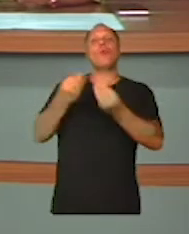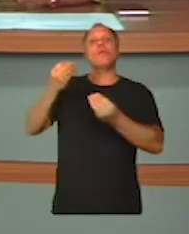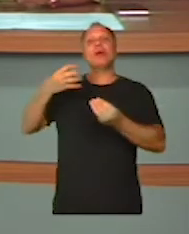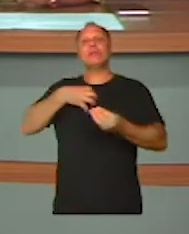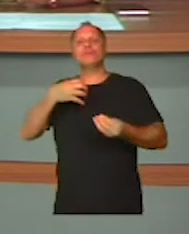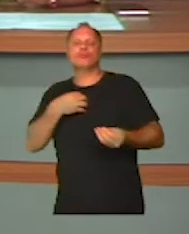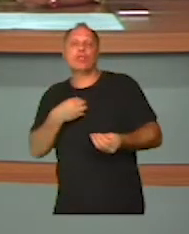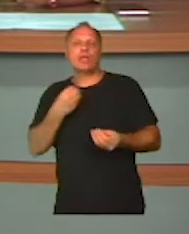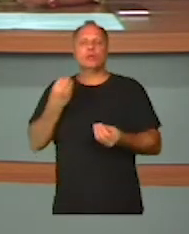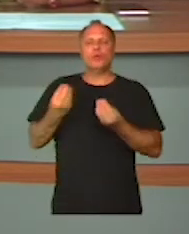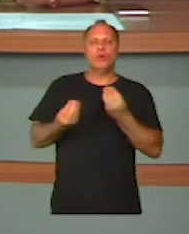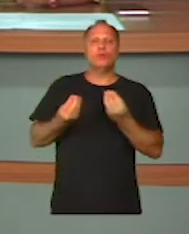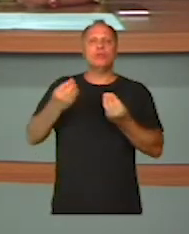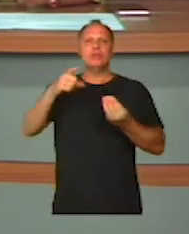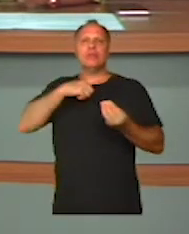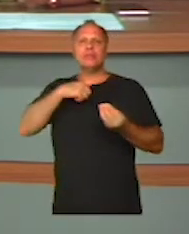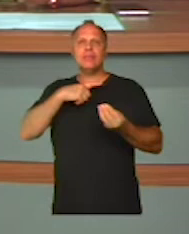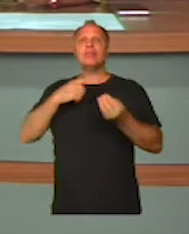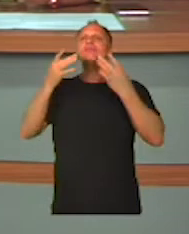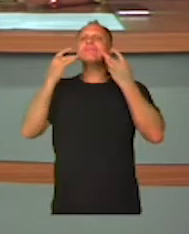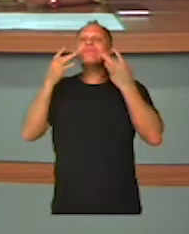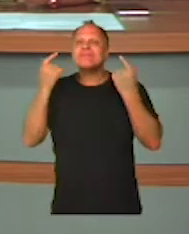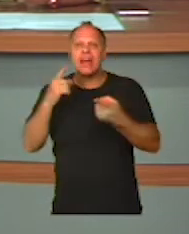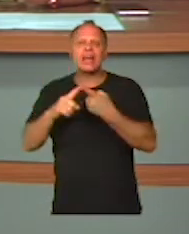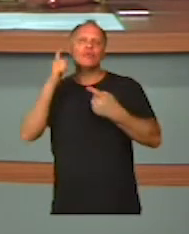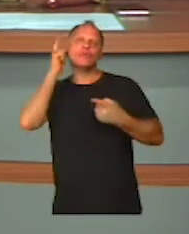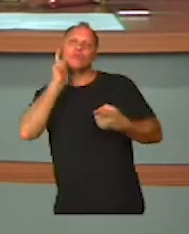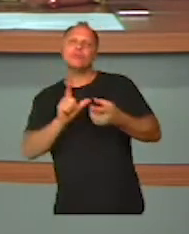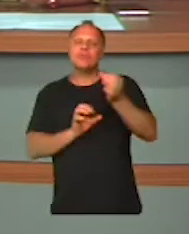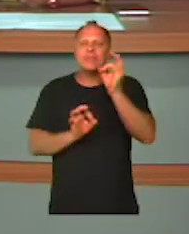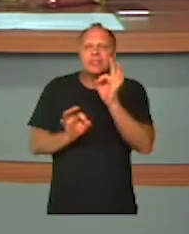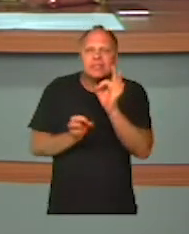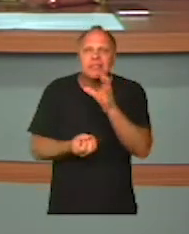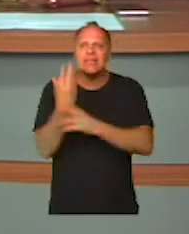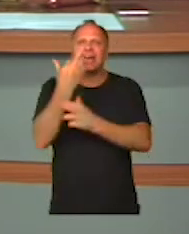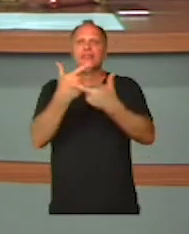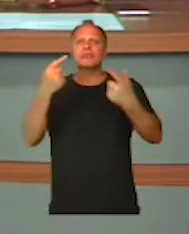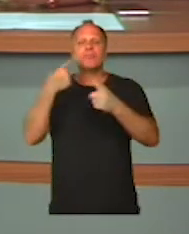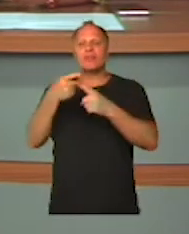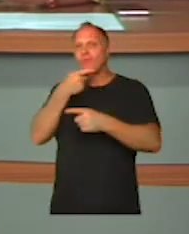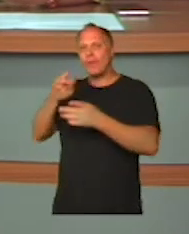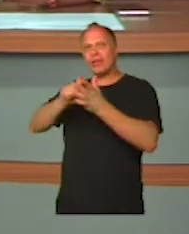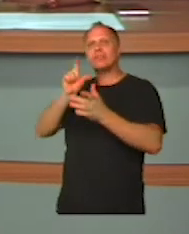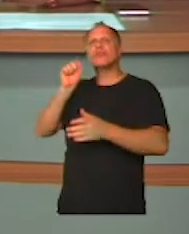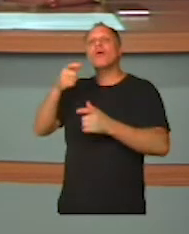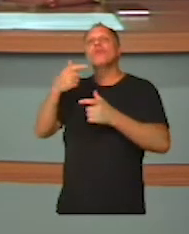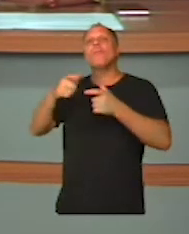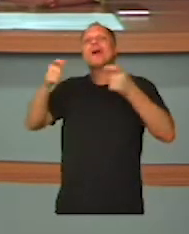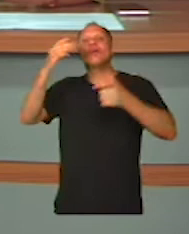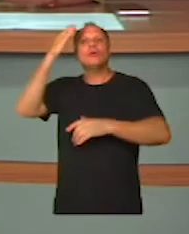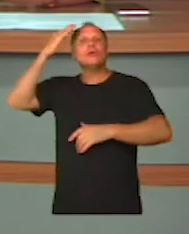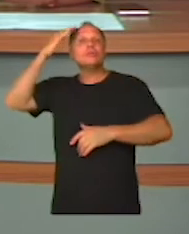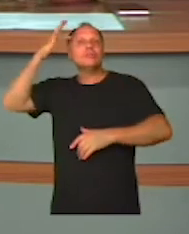exemplo, de ter oficinas de teatro e conseguir criar? Tu me falaste de um grande sonho teu. Qual é que é o teu grande sonho do